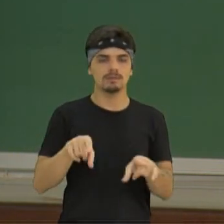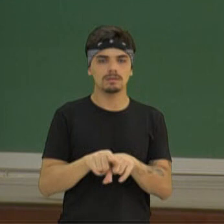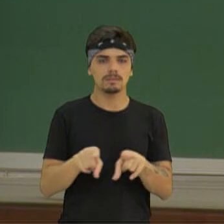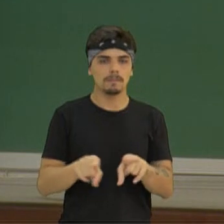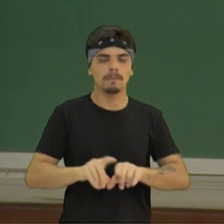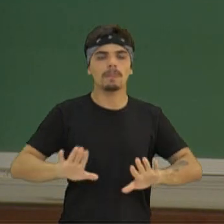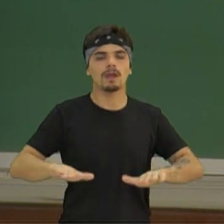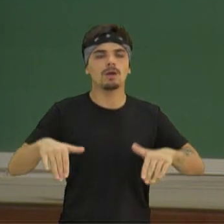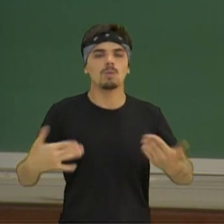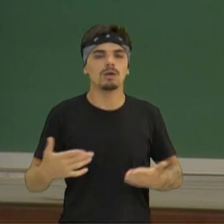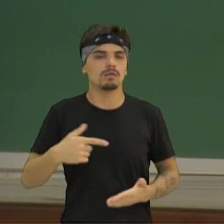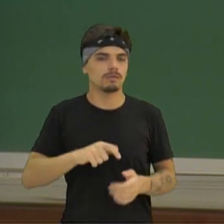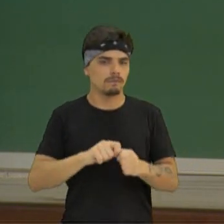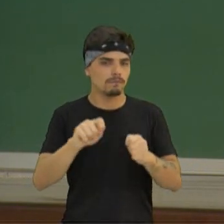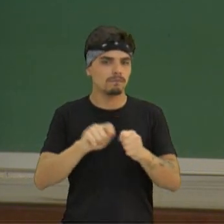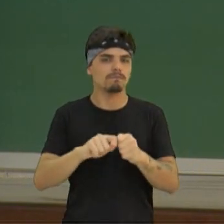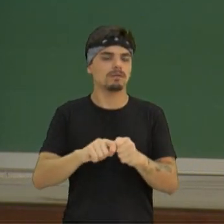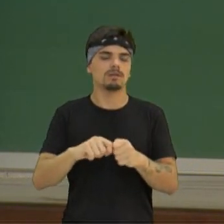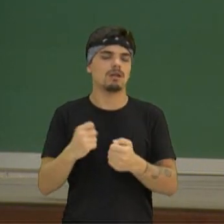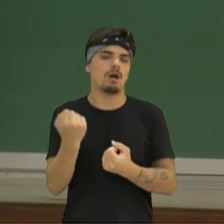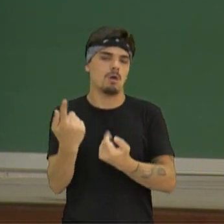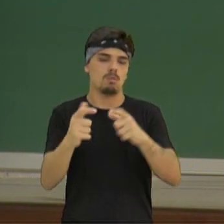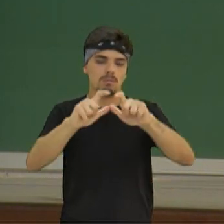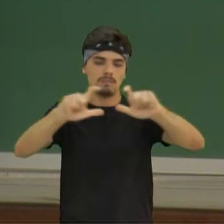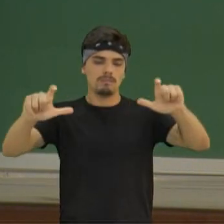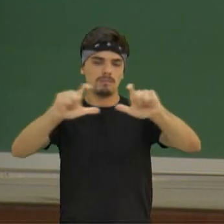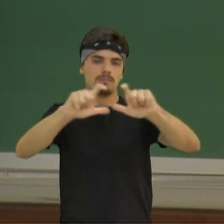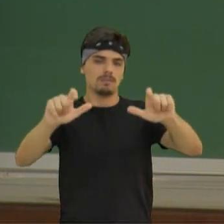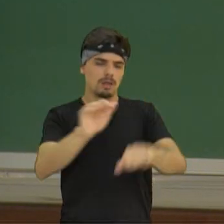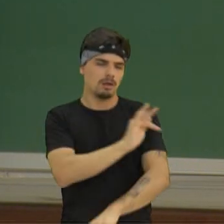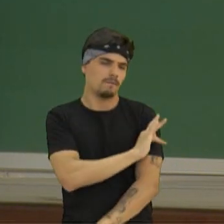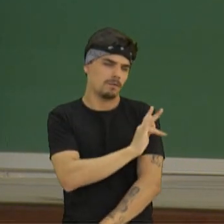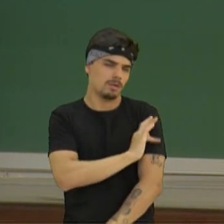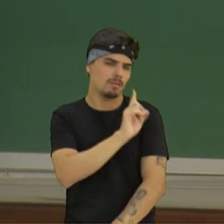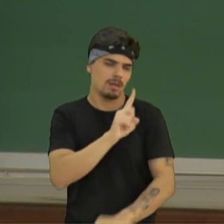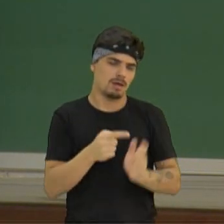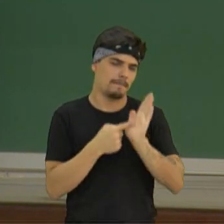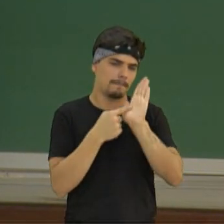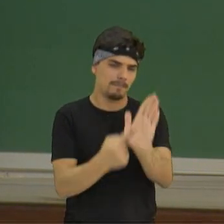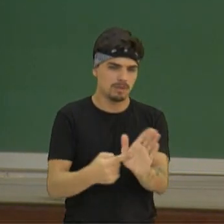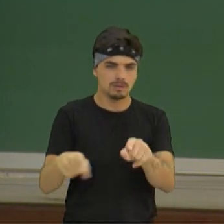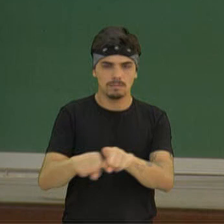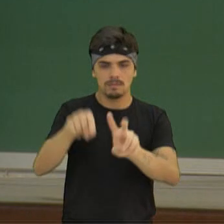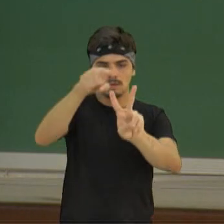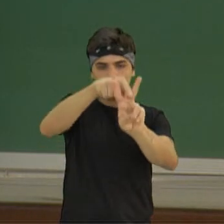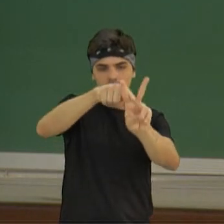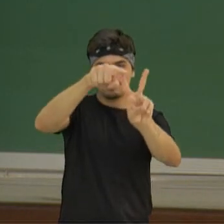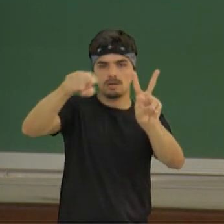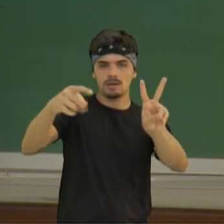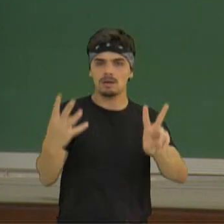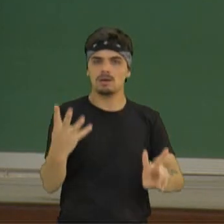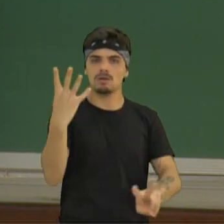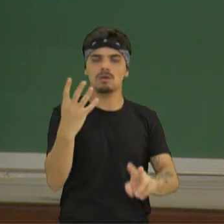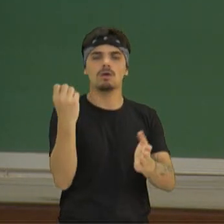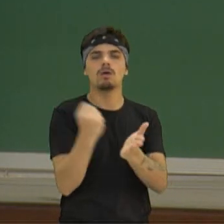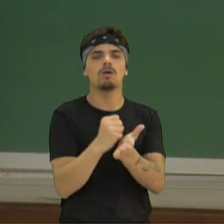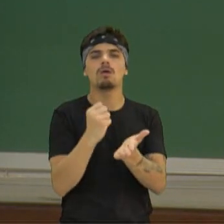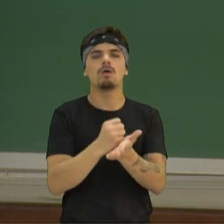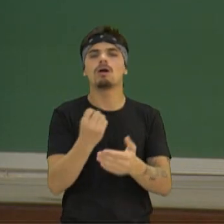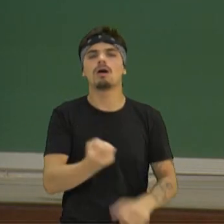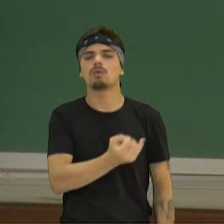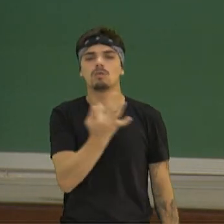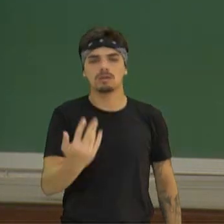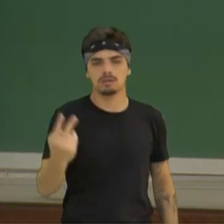quando eu estou fazendo ali uma expressãozinha lá no fundamental, que aparece a raiz quadrada de 4, eu coloco quanto?